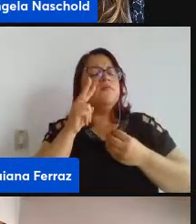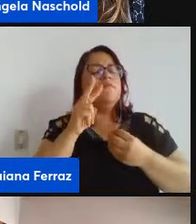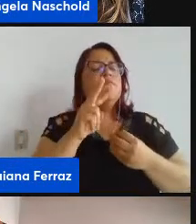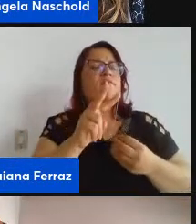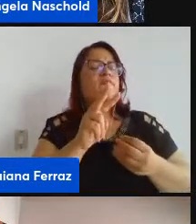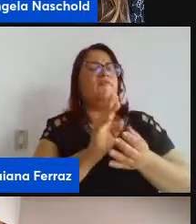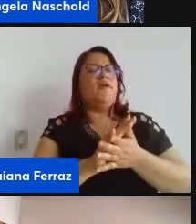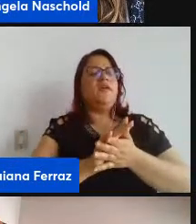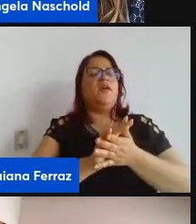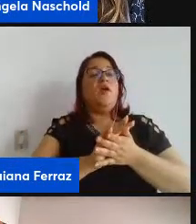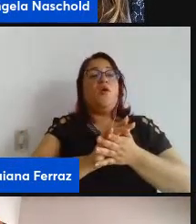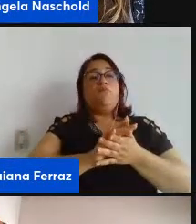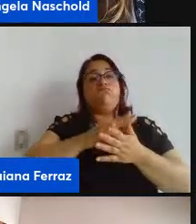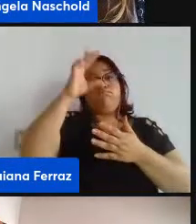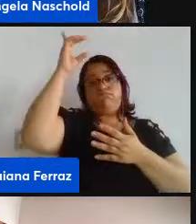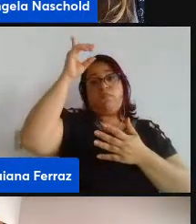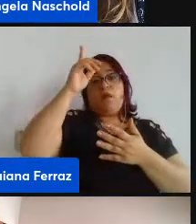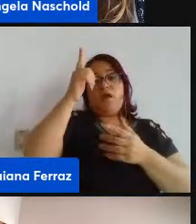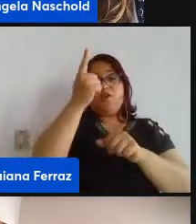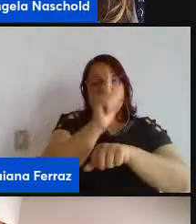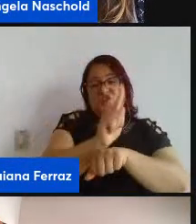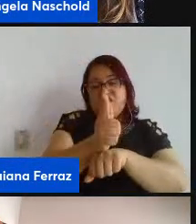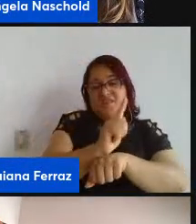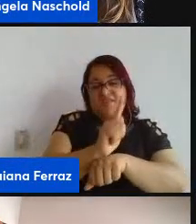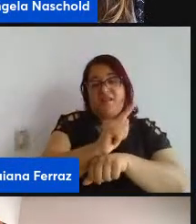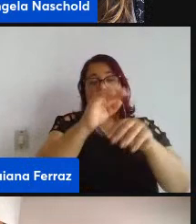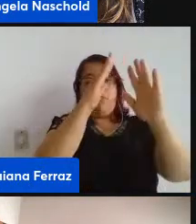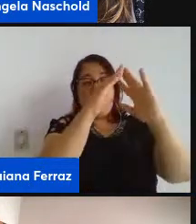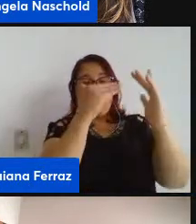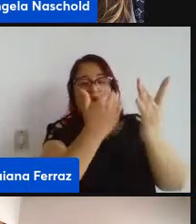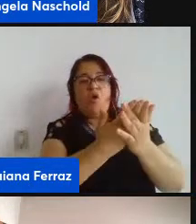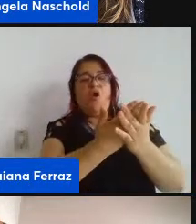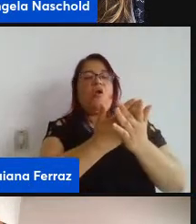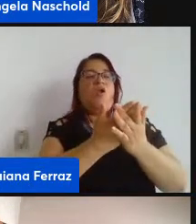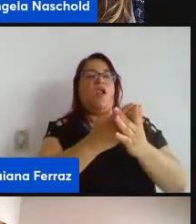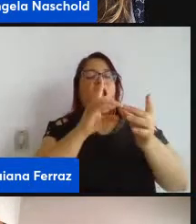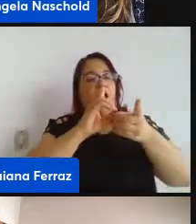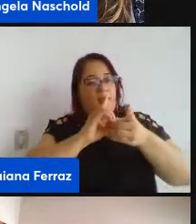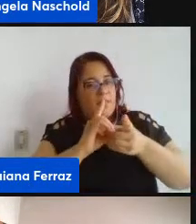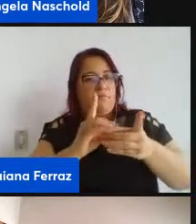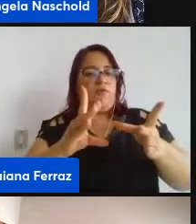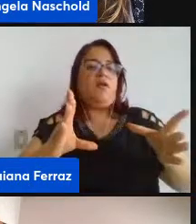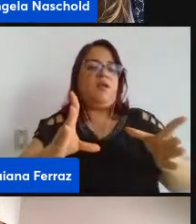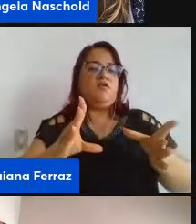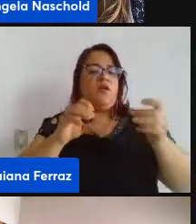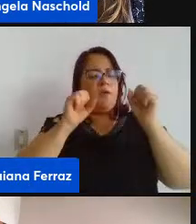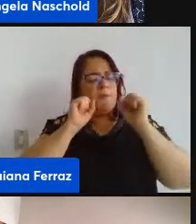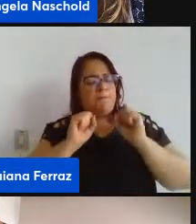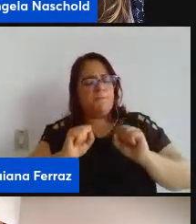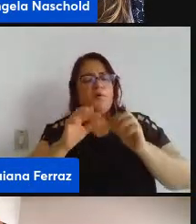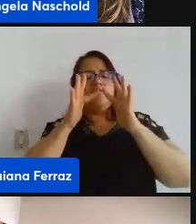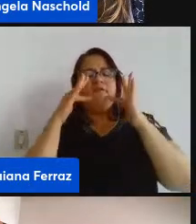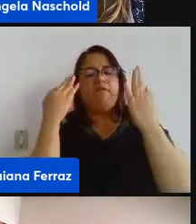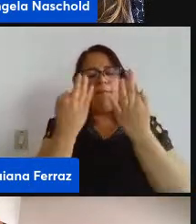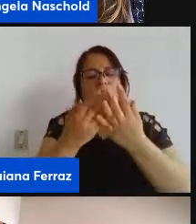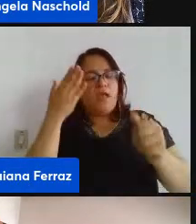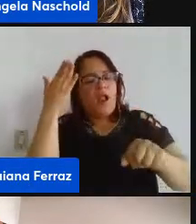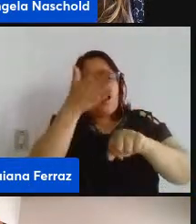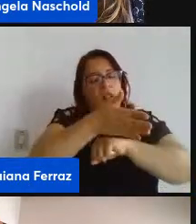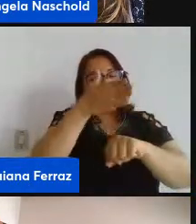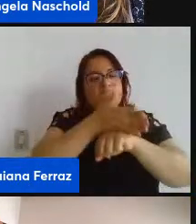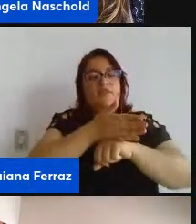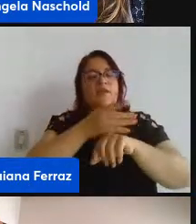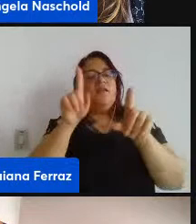escolar radicalmente democrática, possibilitando o engajamento das famílias e de toda a